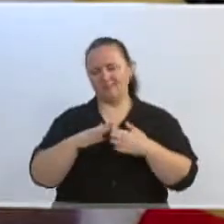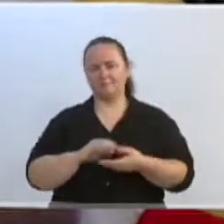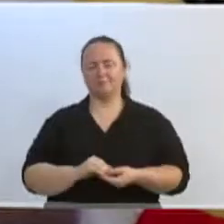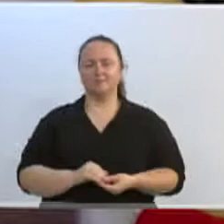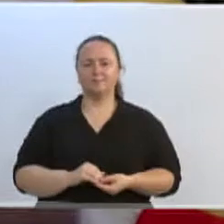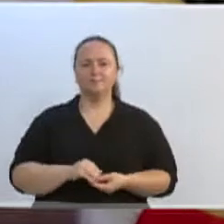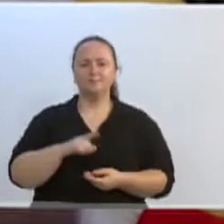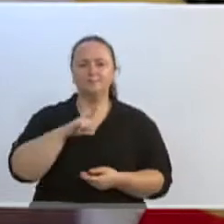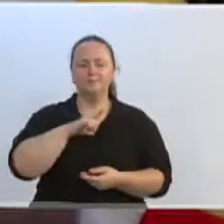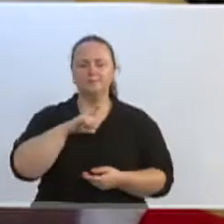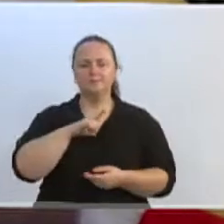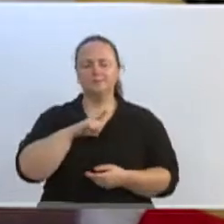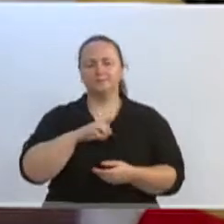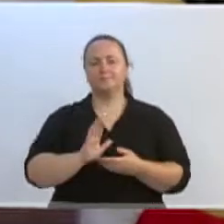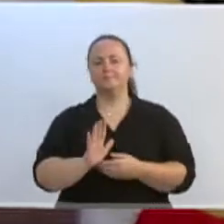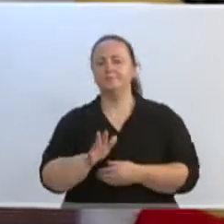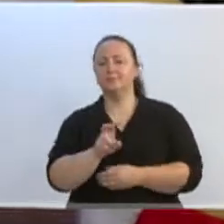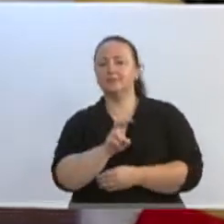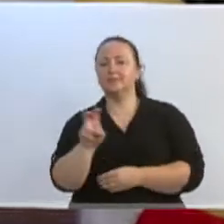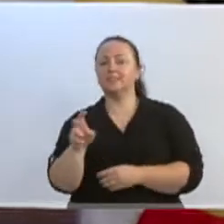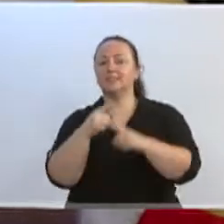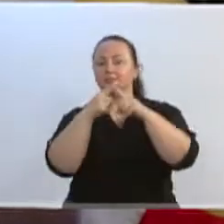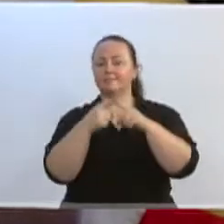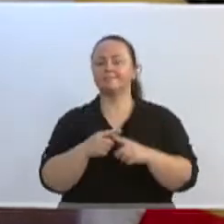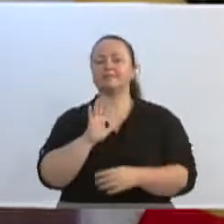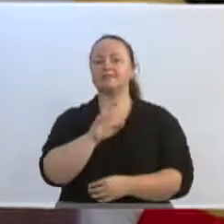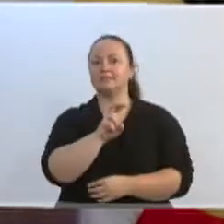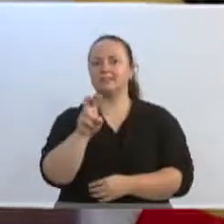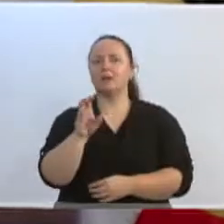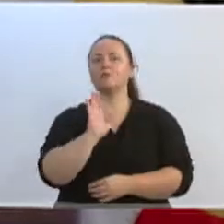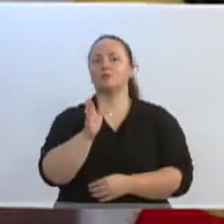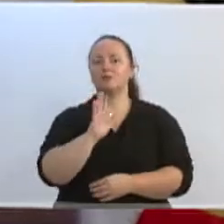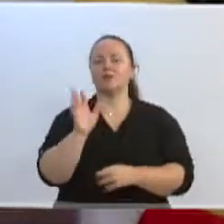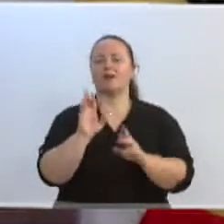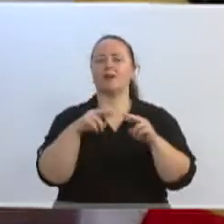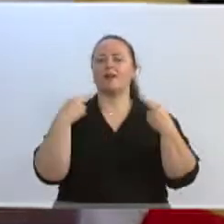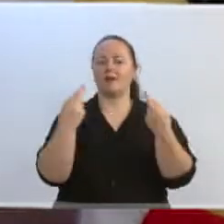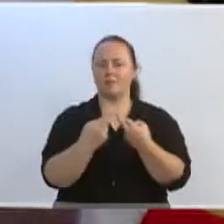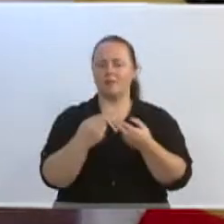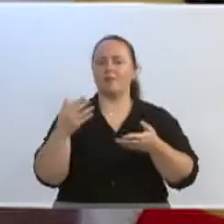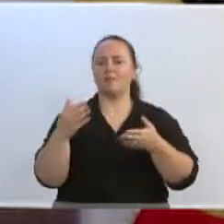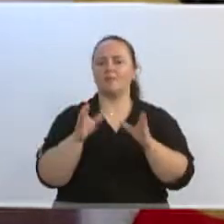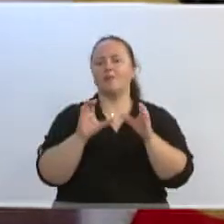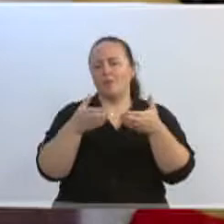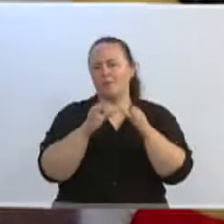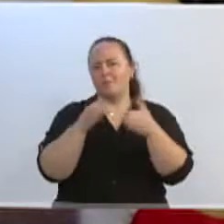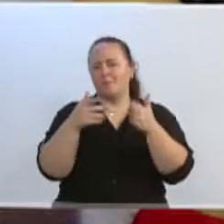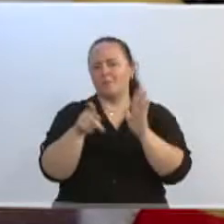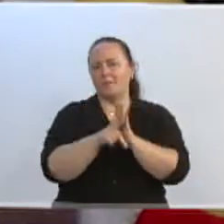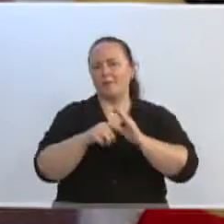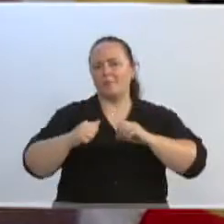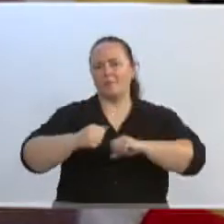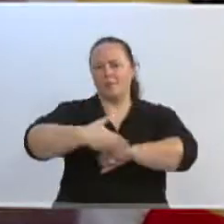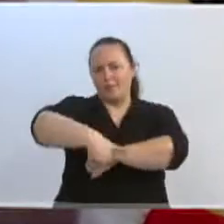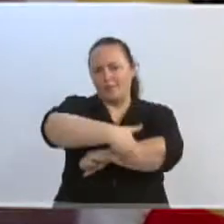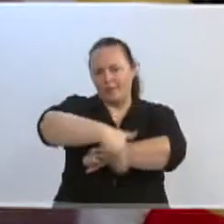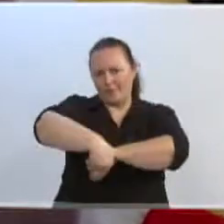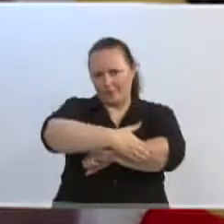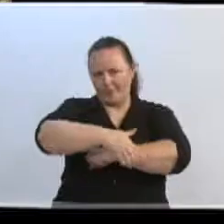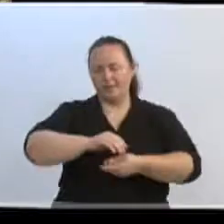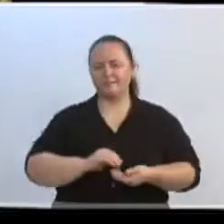da 5ª reunião da comissão das ruas ari por gentileza as imagens da região da reunião da